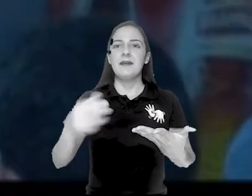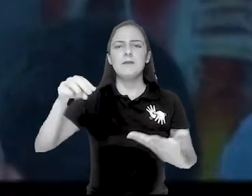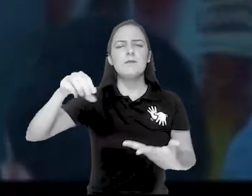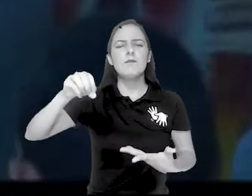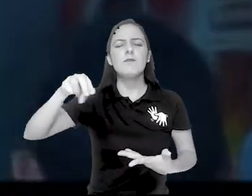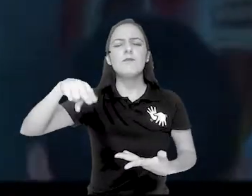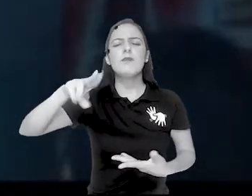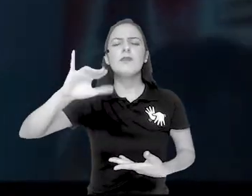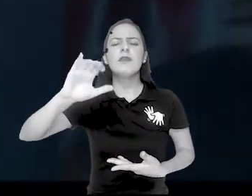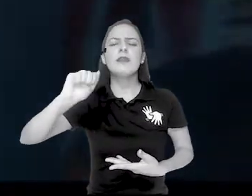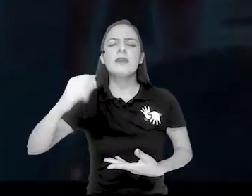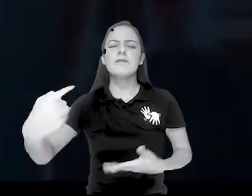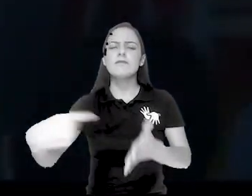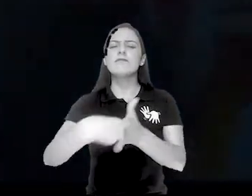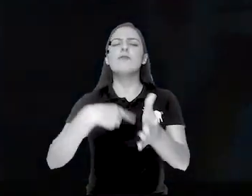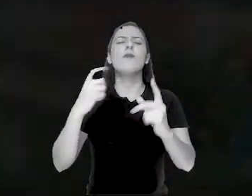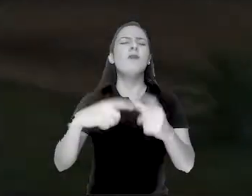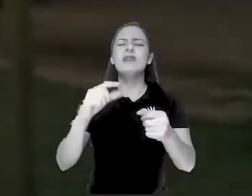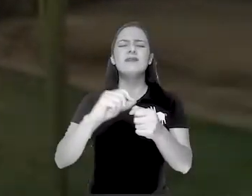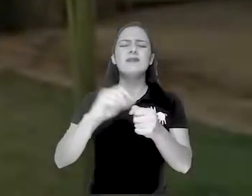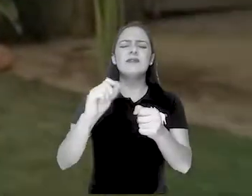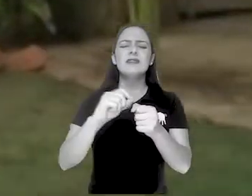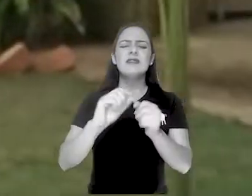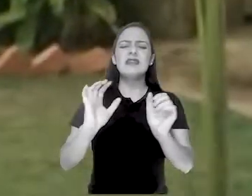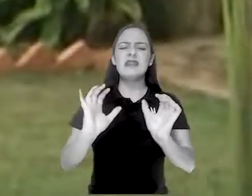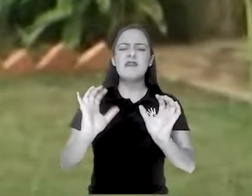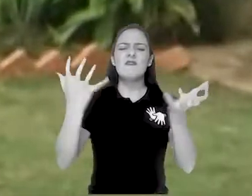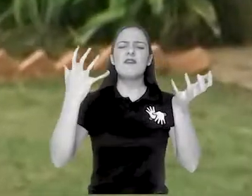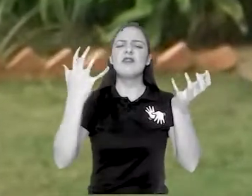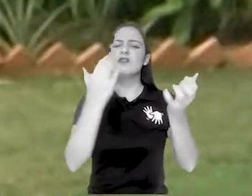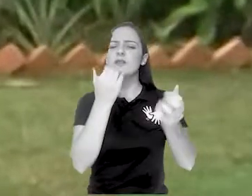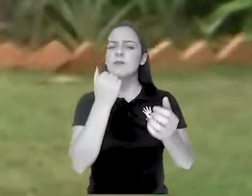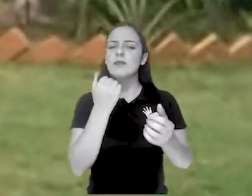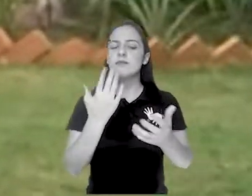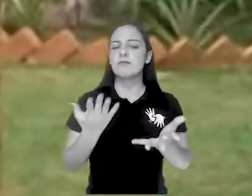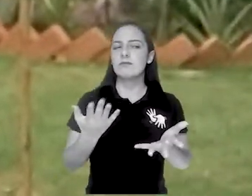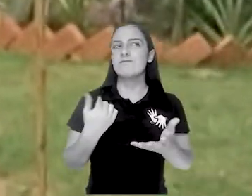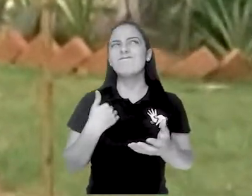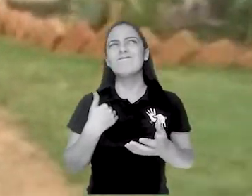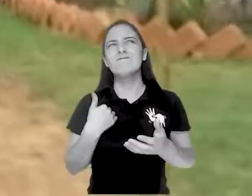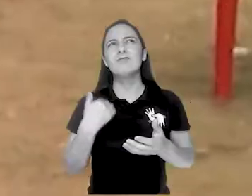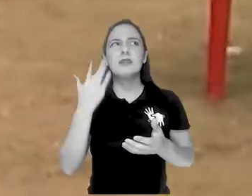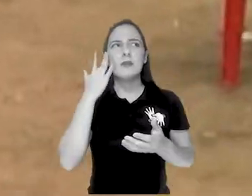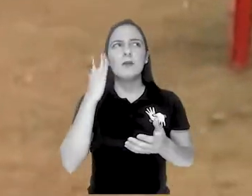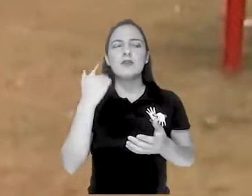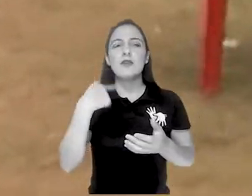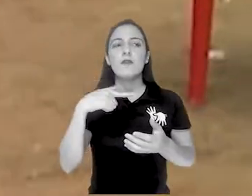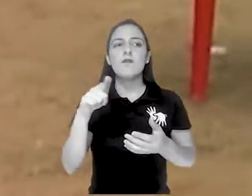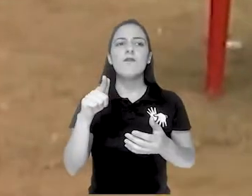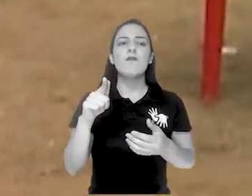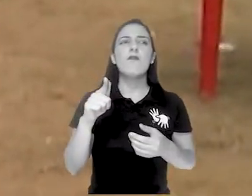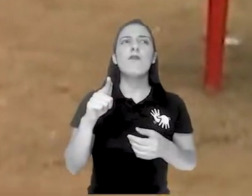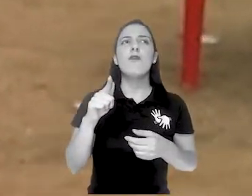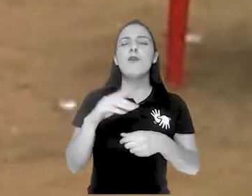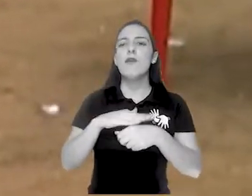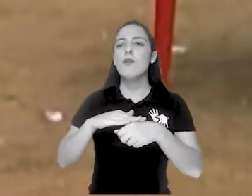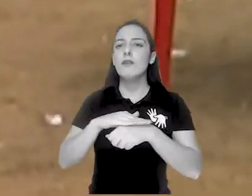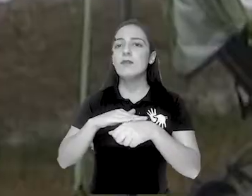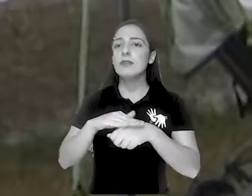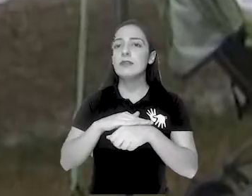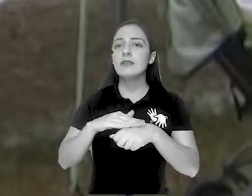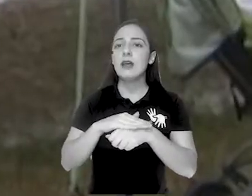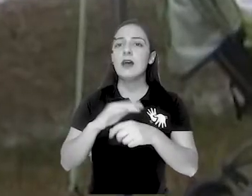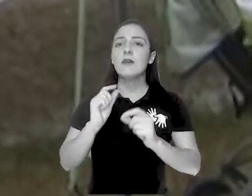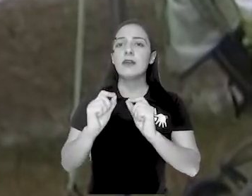perguntou, e onde que você vai fazer essa gastronomia? Eu falei assim, bom, eu acho que eu vou atrás